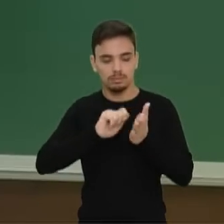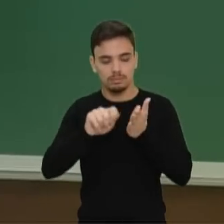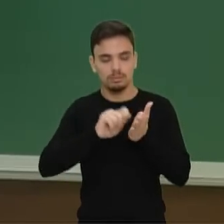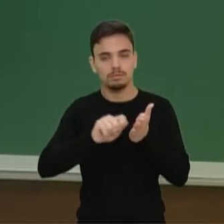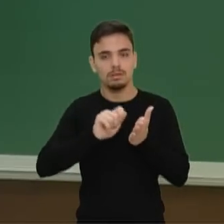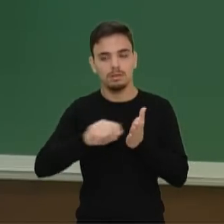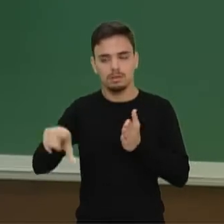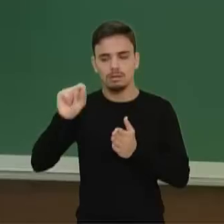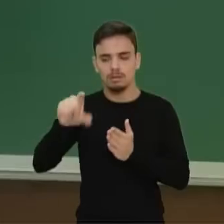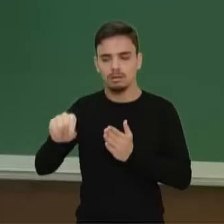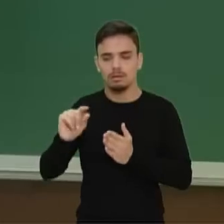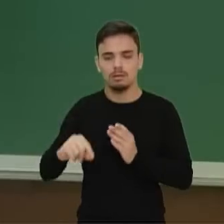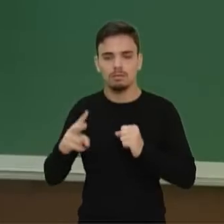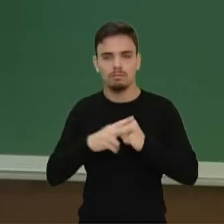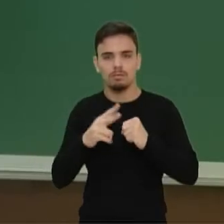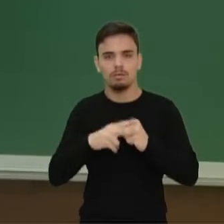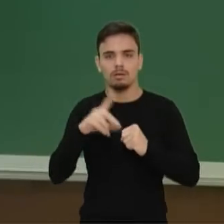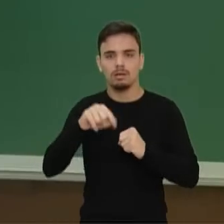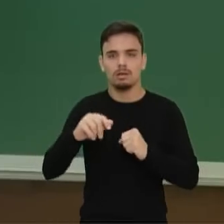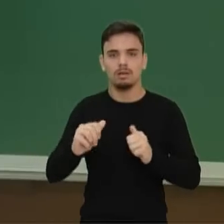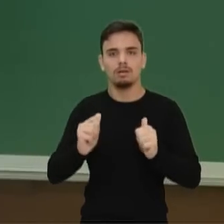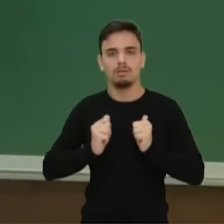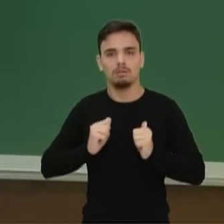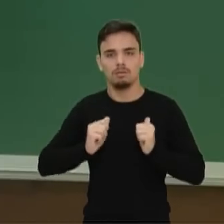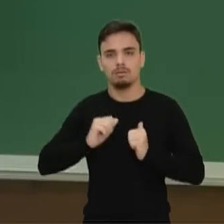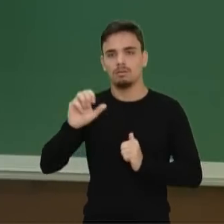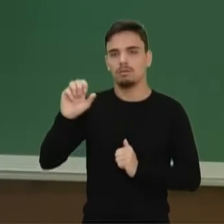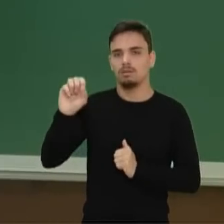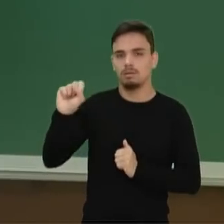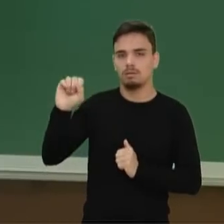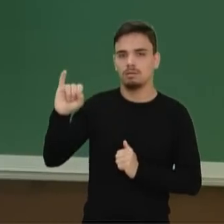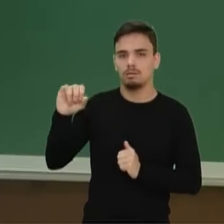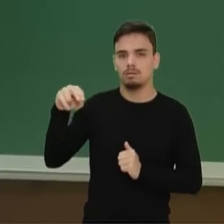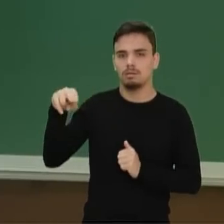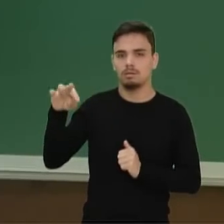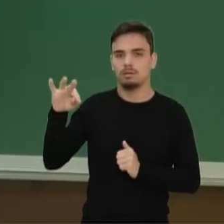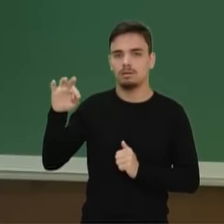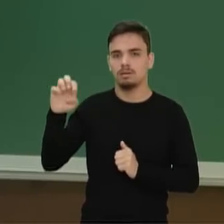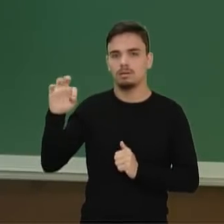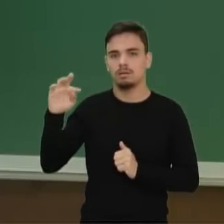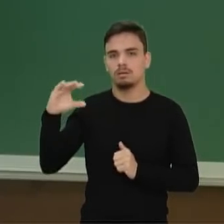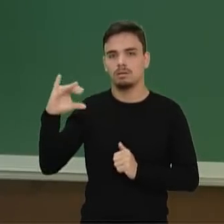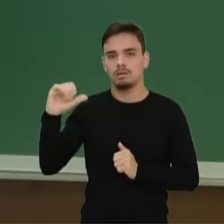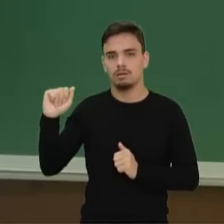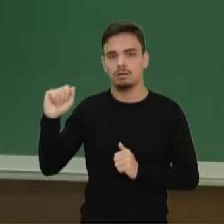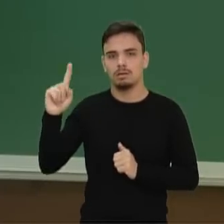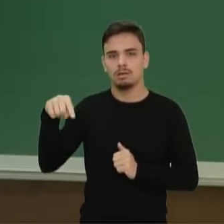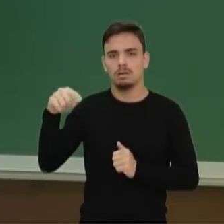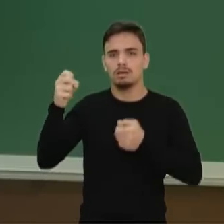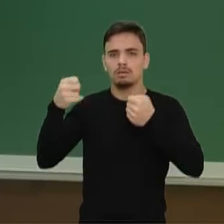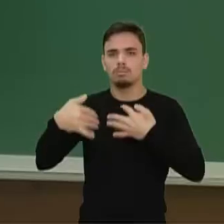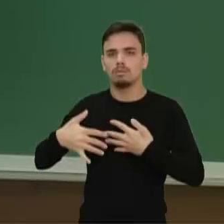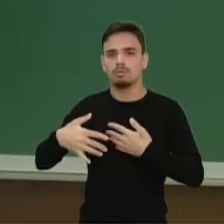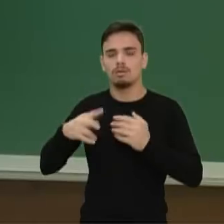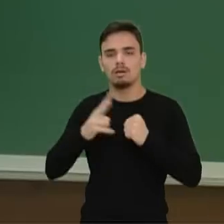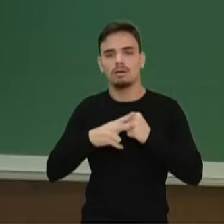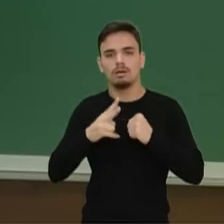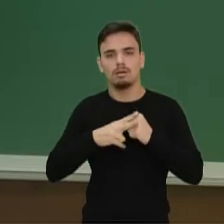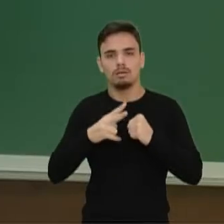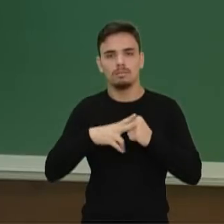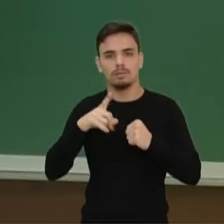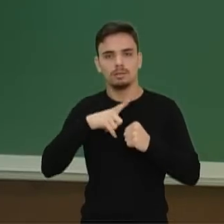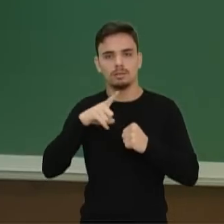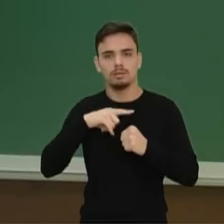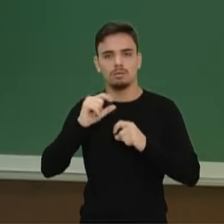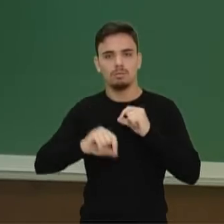alternativa em que o verbo esteja na voz passiva sintética. Ora, sintética, a professora falou que o verbo tinha